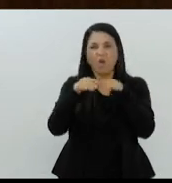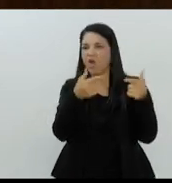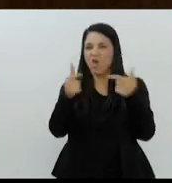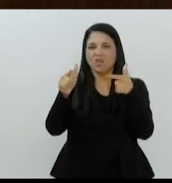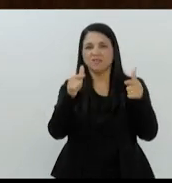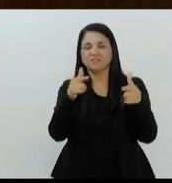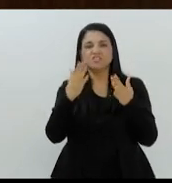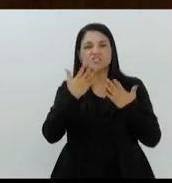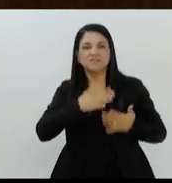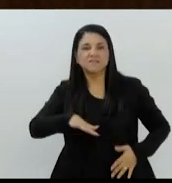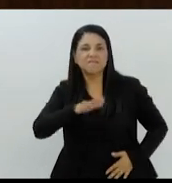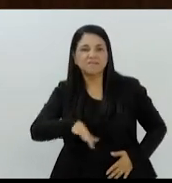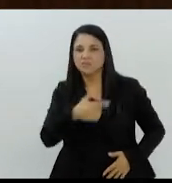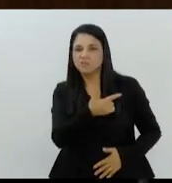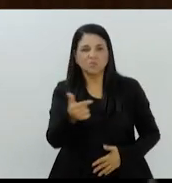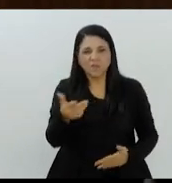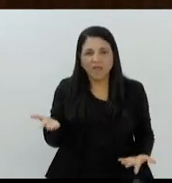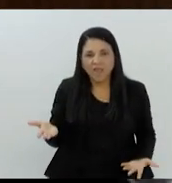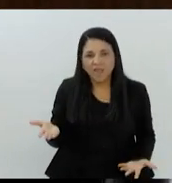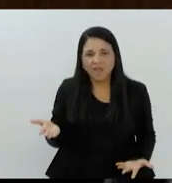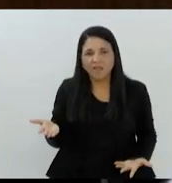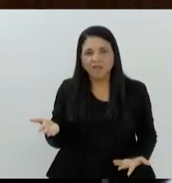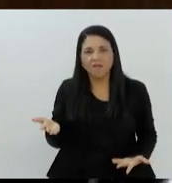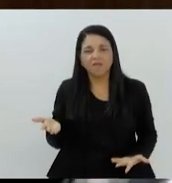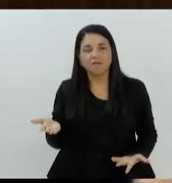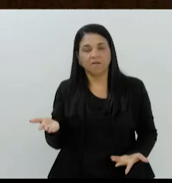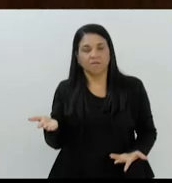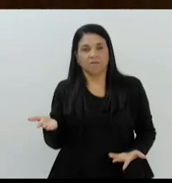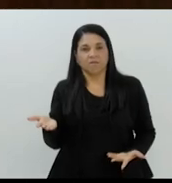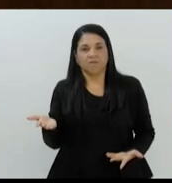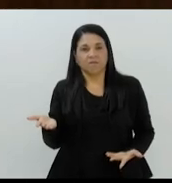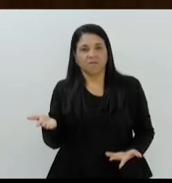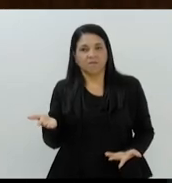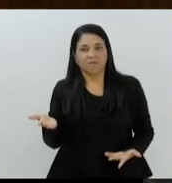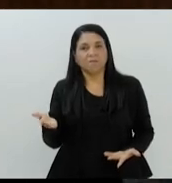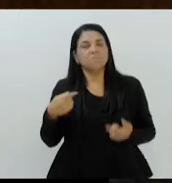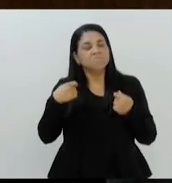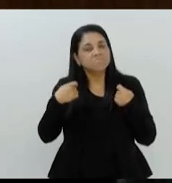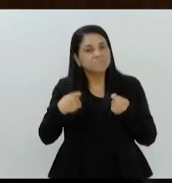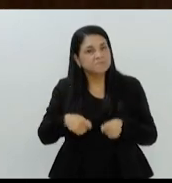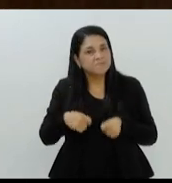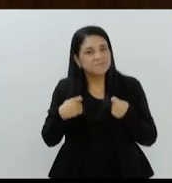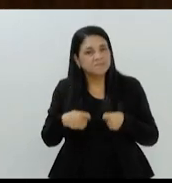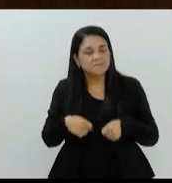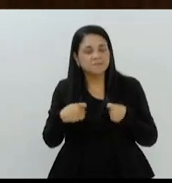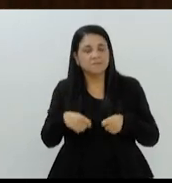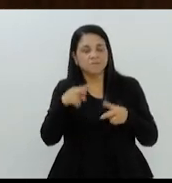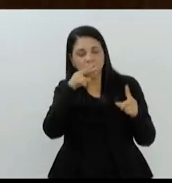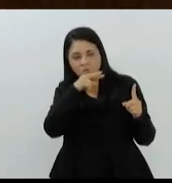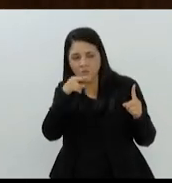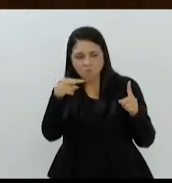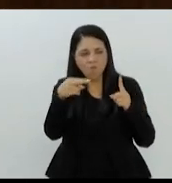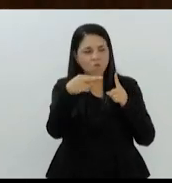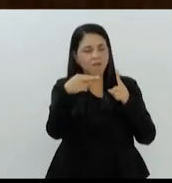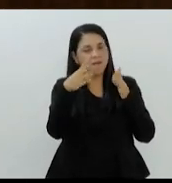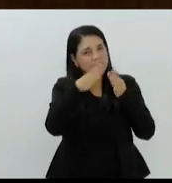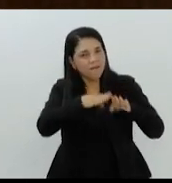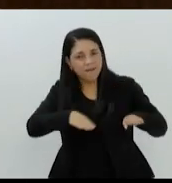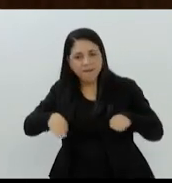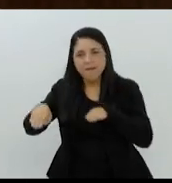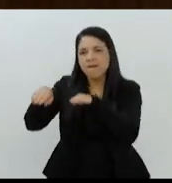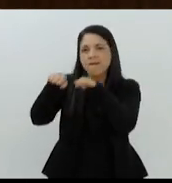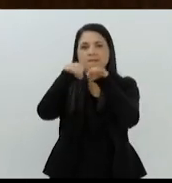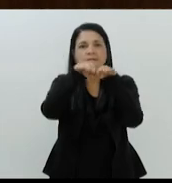ditas normais têm. Então, eu acho que nós temos que ter esse olhar de igualdade, esse